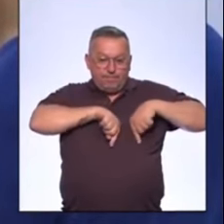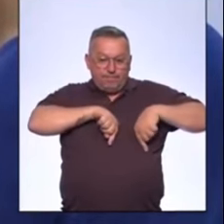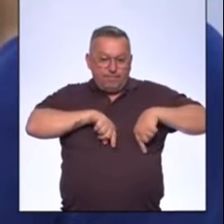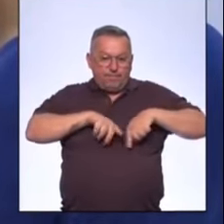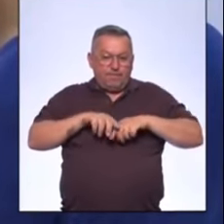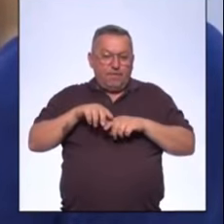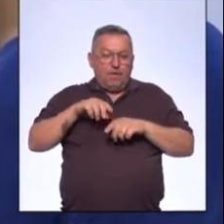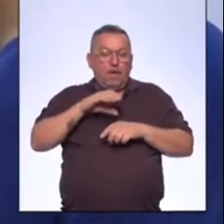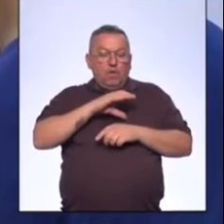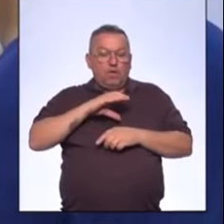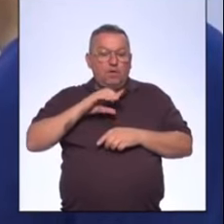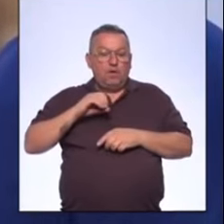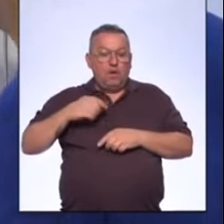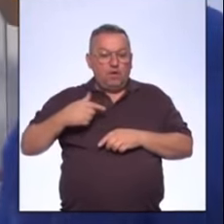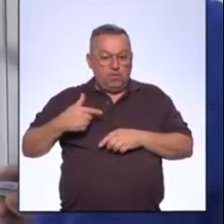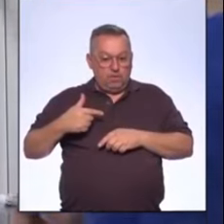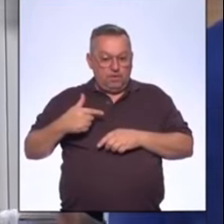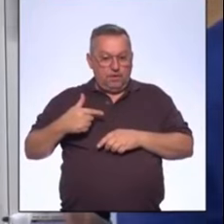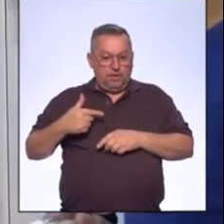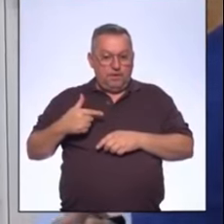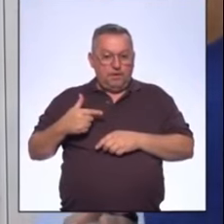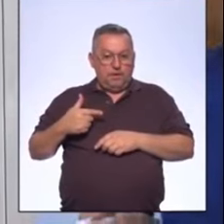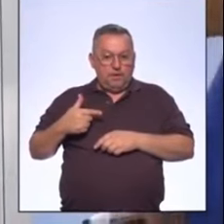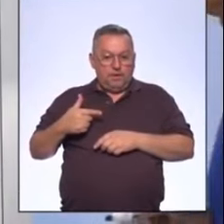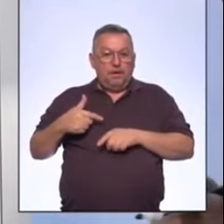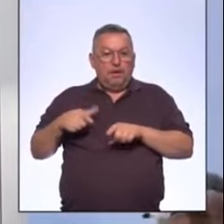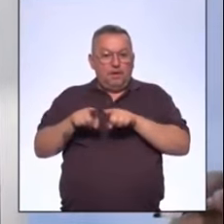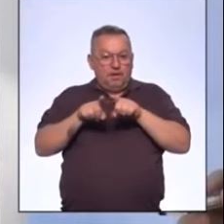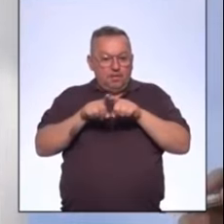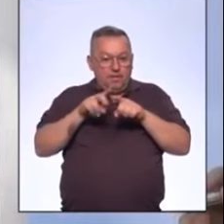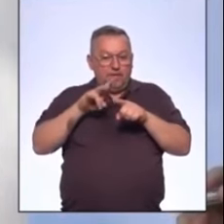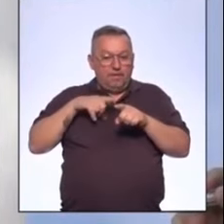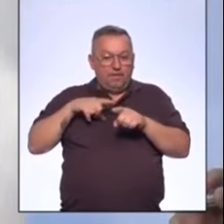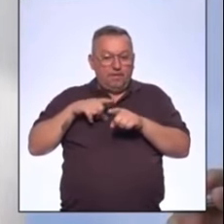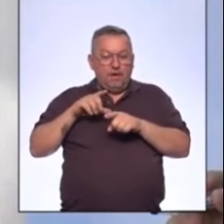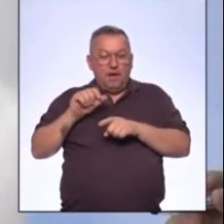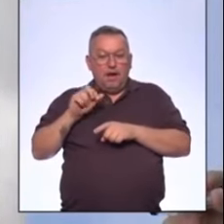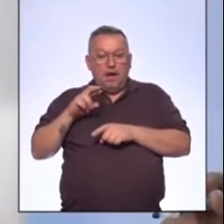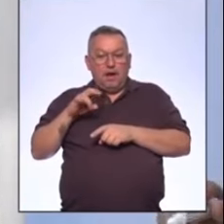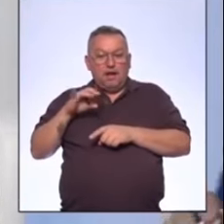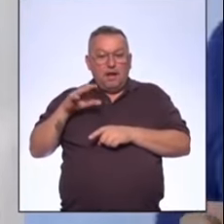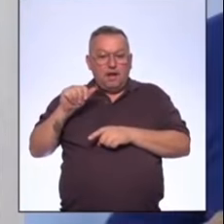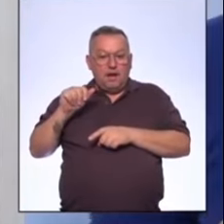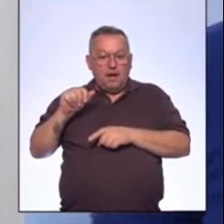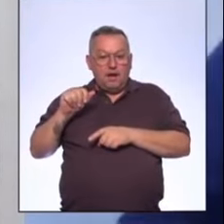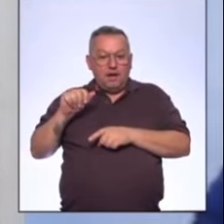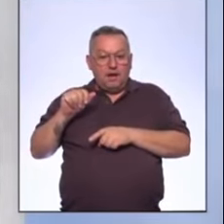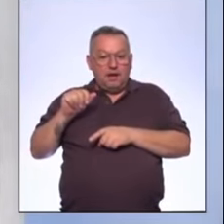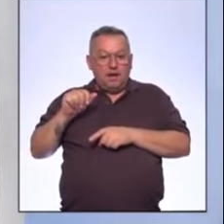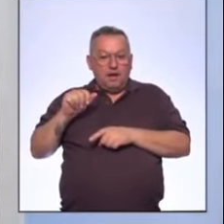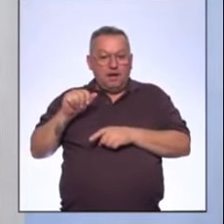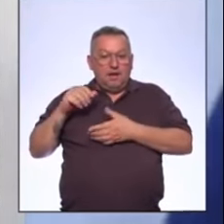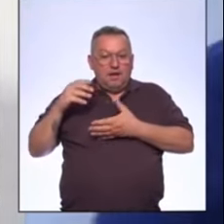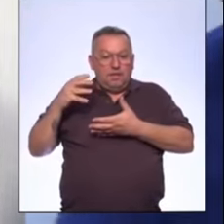gás carbônico, e aqui vai sair como artéria e vai pegar